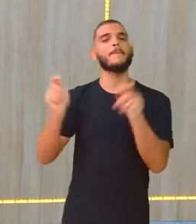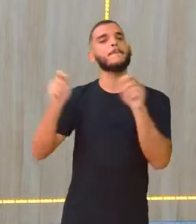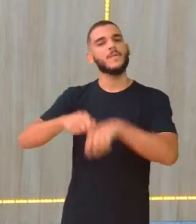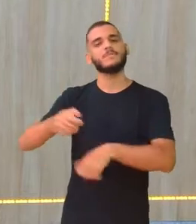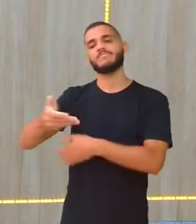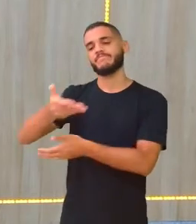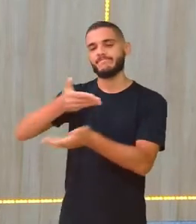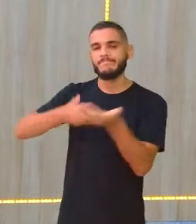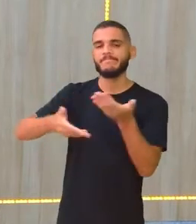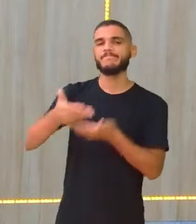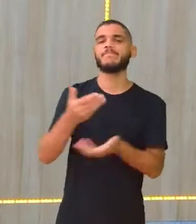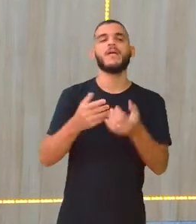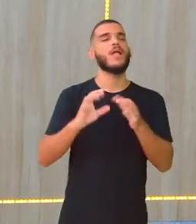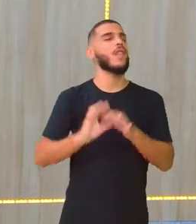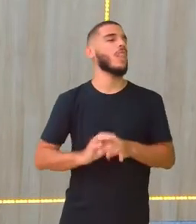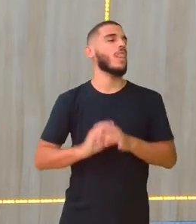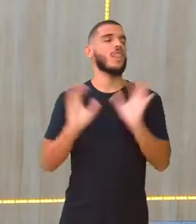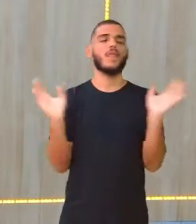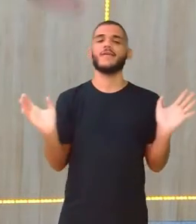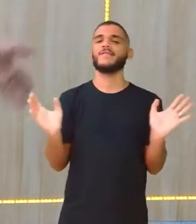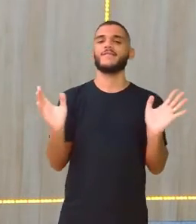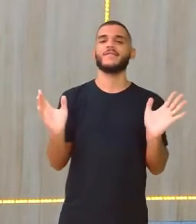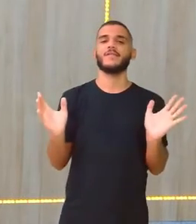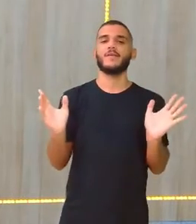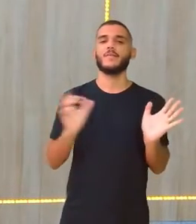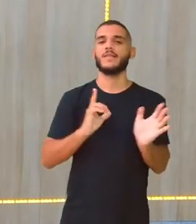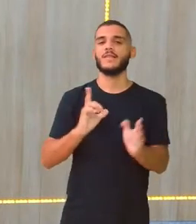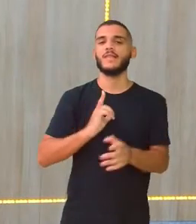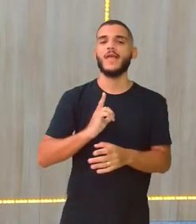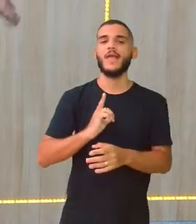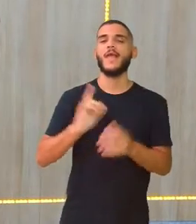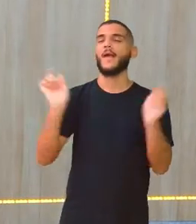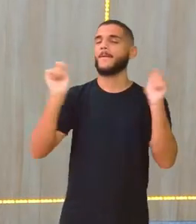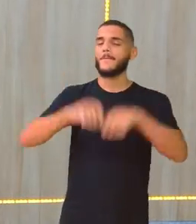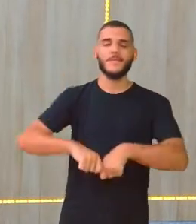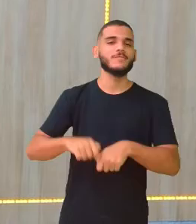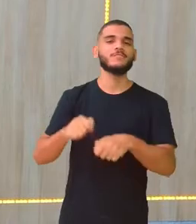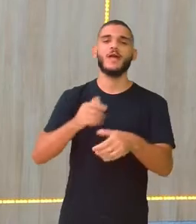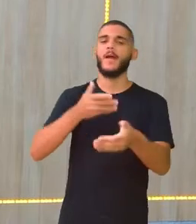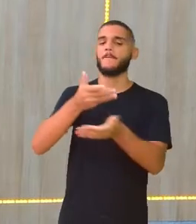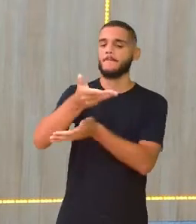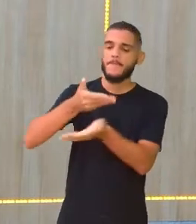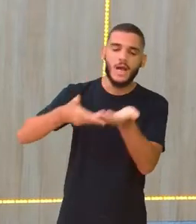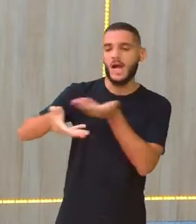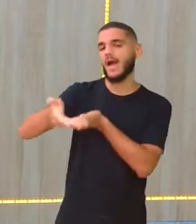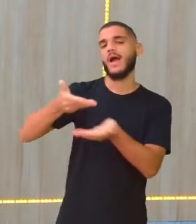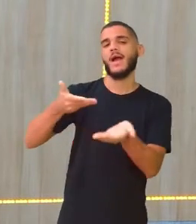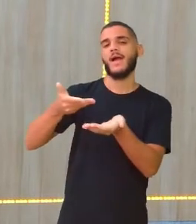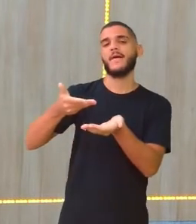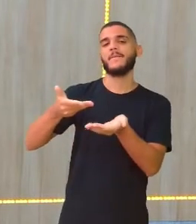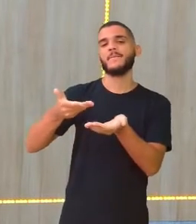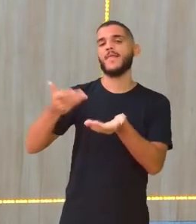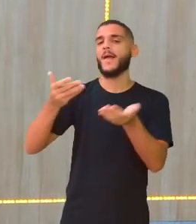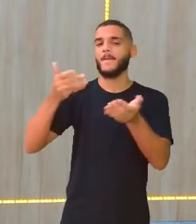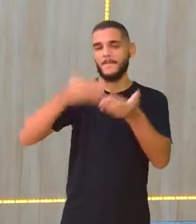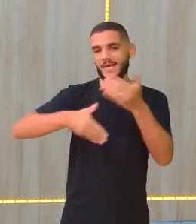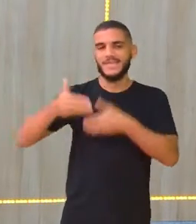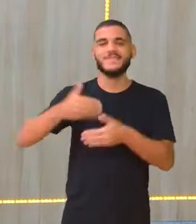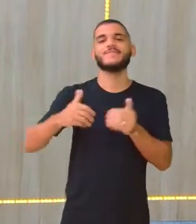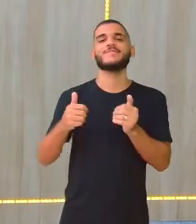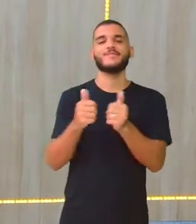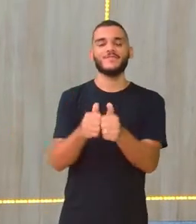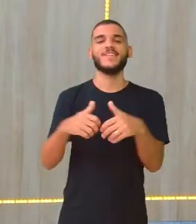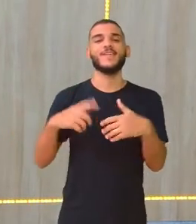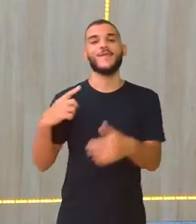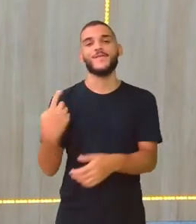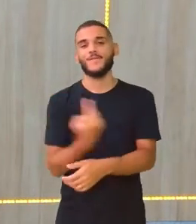para usufruir das nossas possibilidades de interações. Por que não interagir conosco, né? Estamos aqui